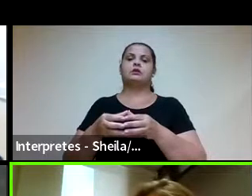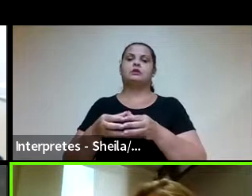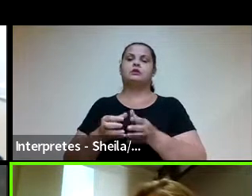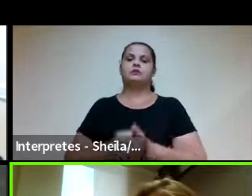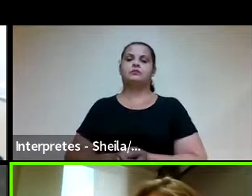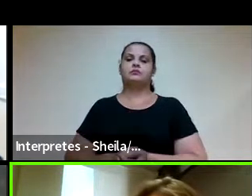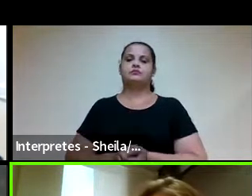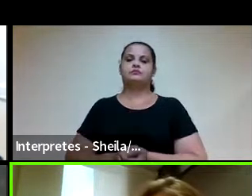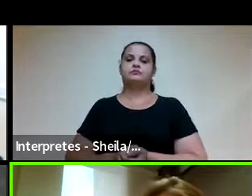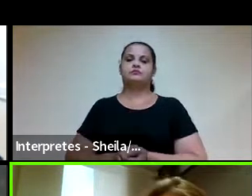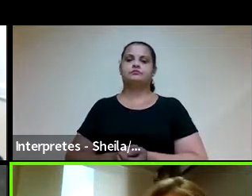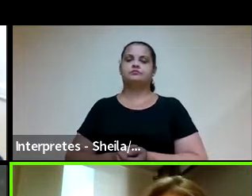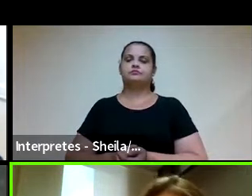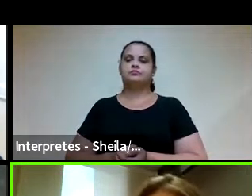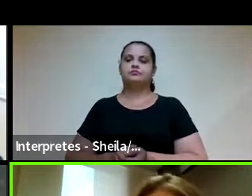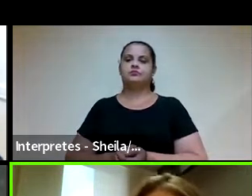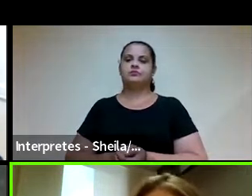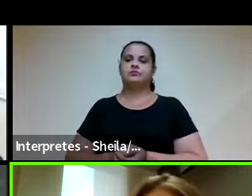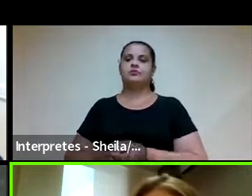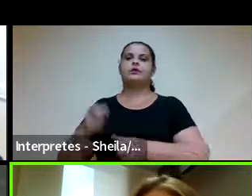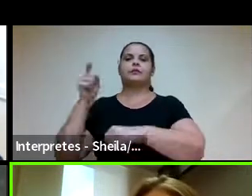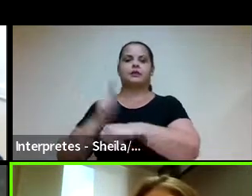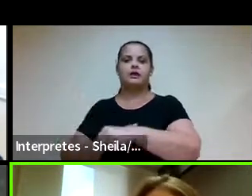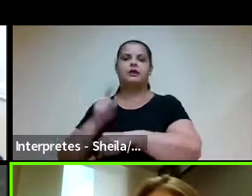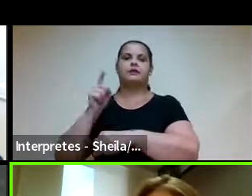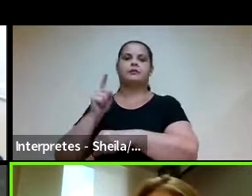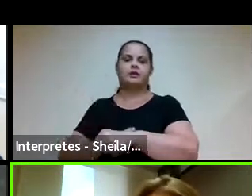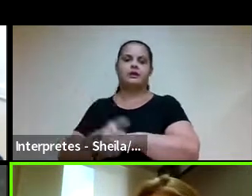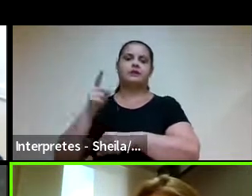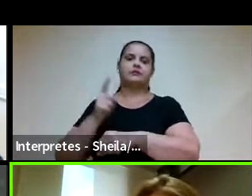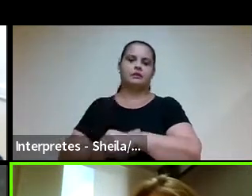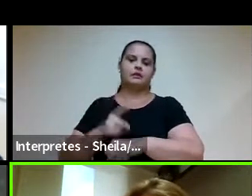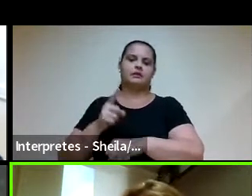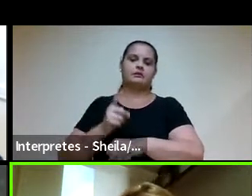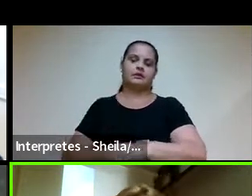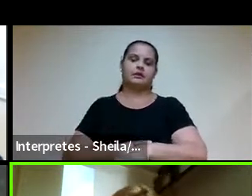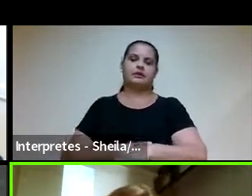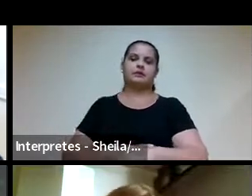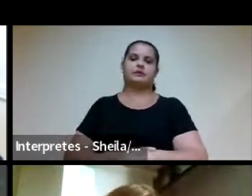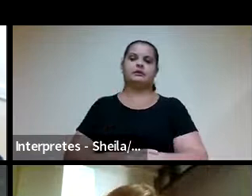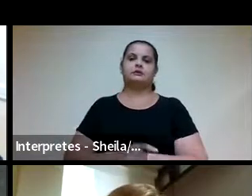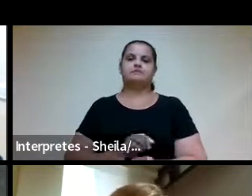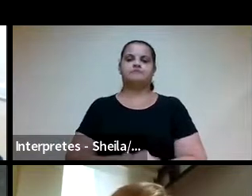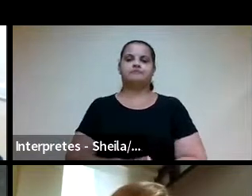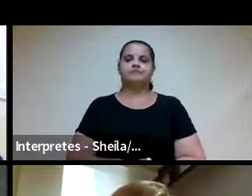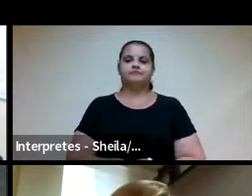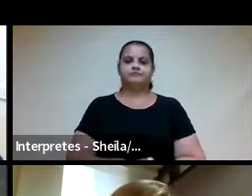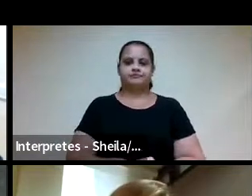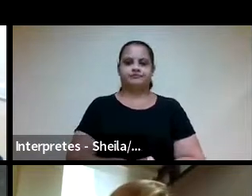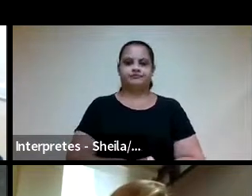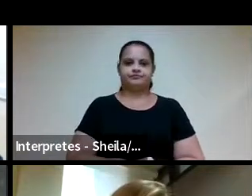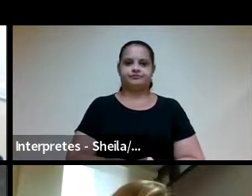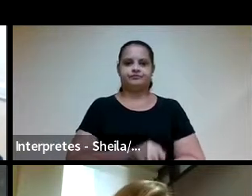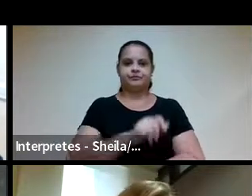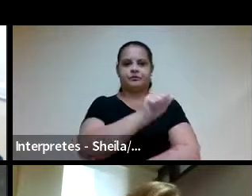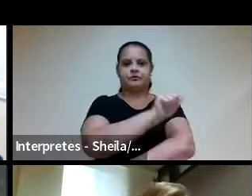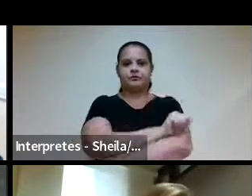essa testemunha fosse ouvida. Então, acompanho o relator, senhor presidente. Doutora Adriana, como voto?